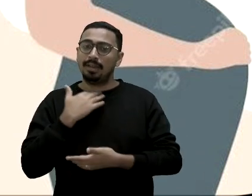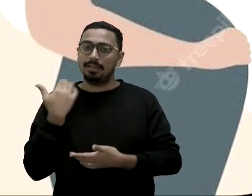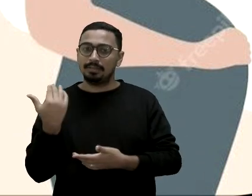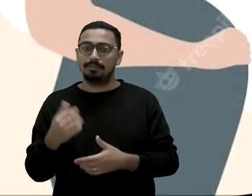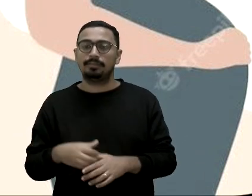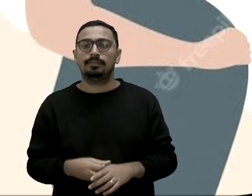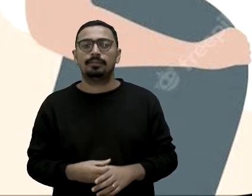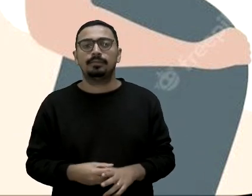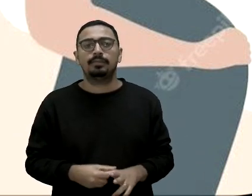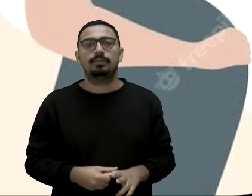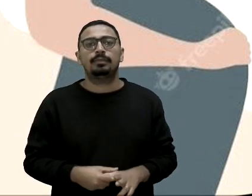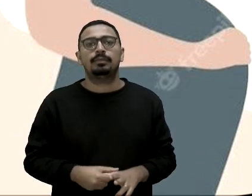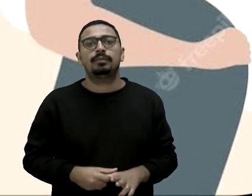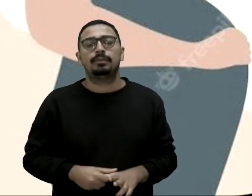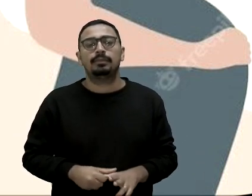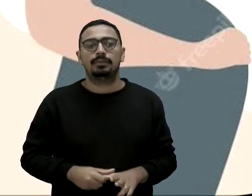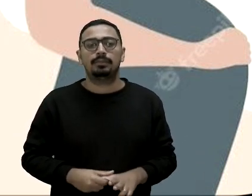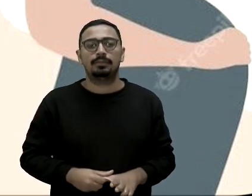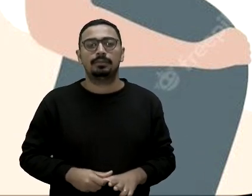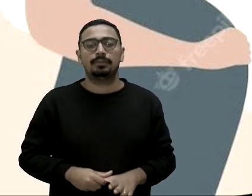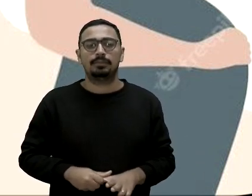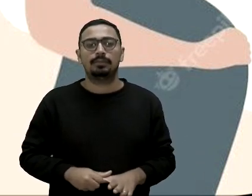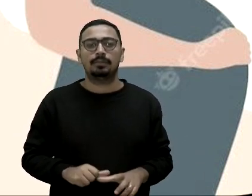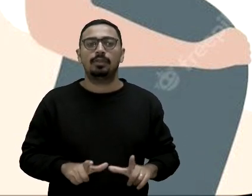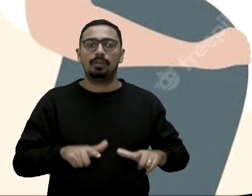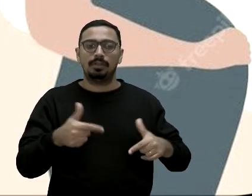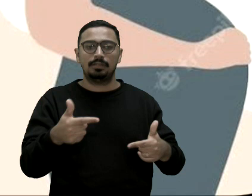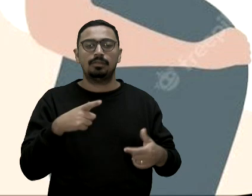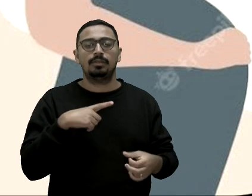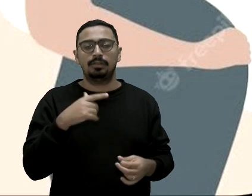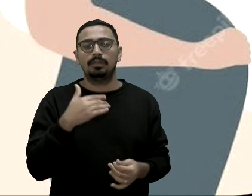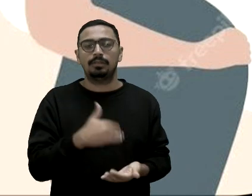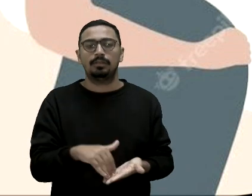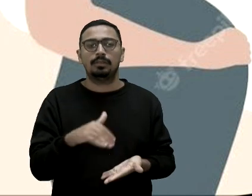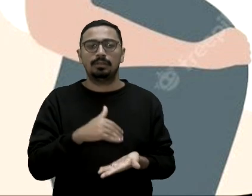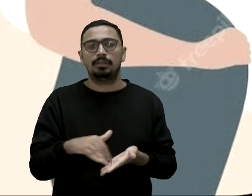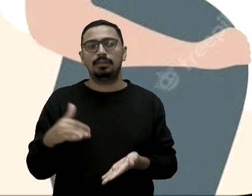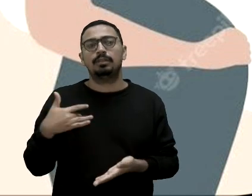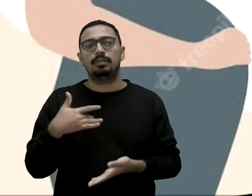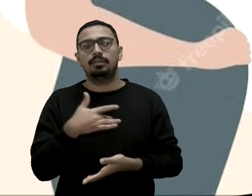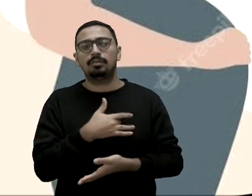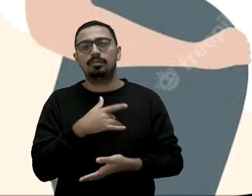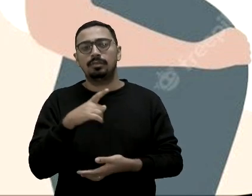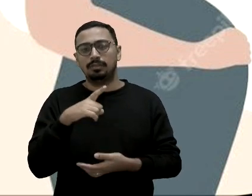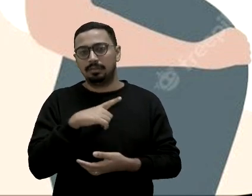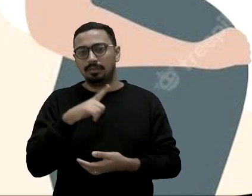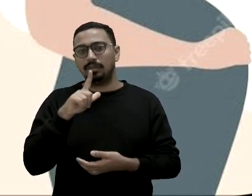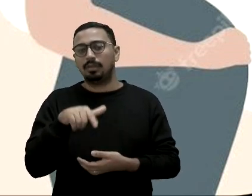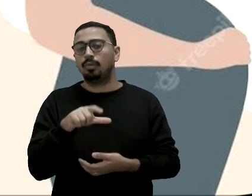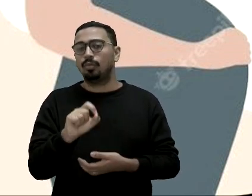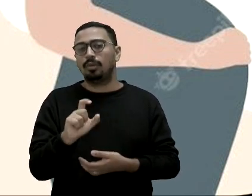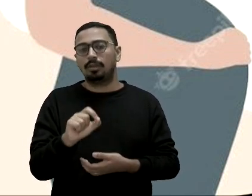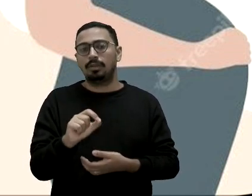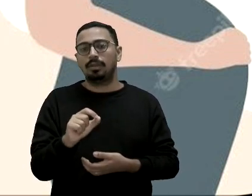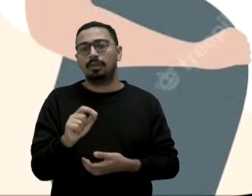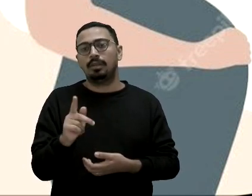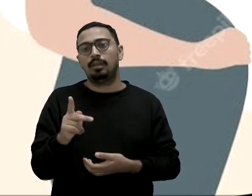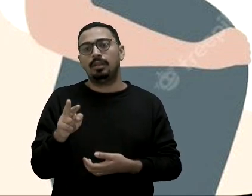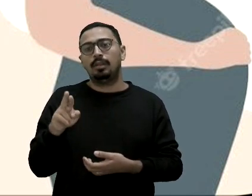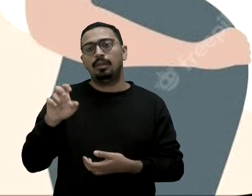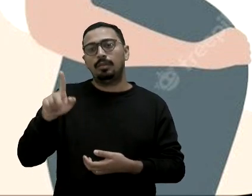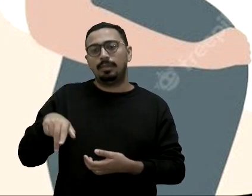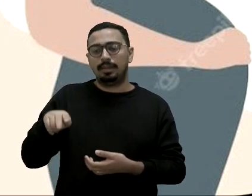As ações que são feitas pela Secretaria de Saúde, nós temos o pré-natal humanizado, através do